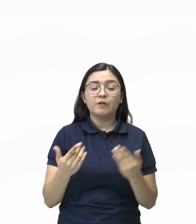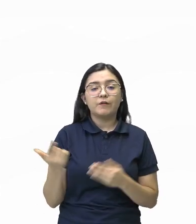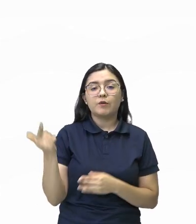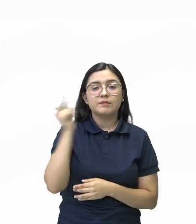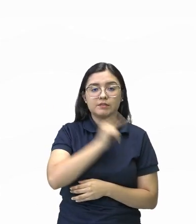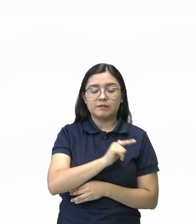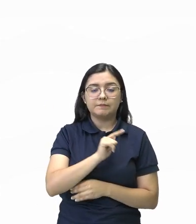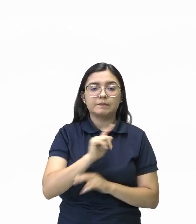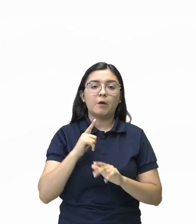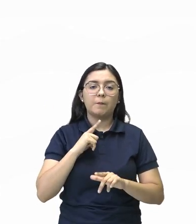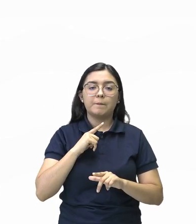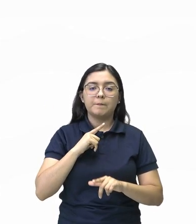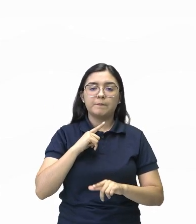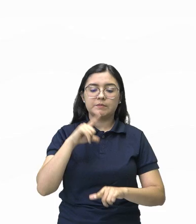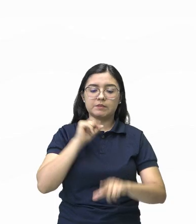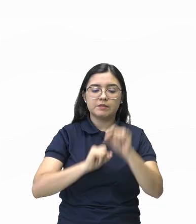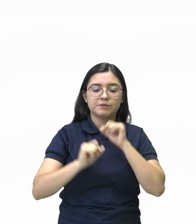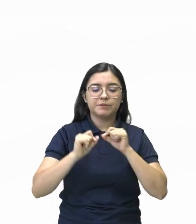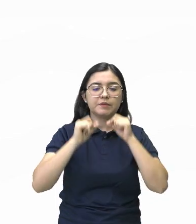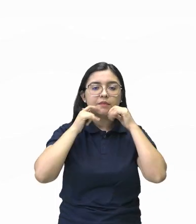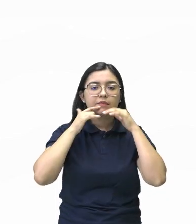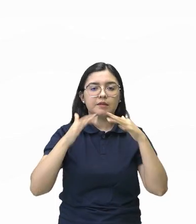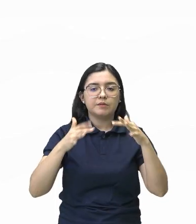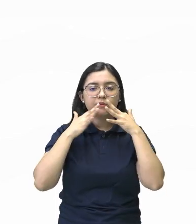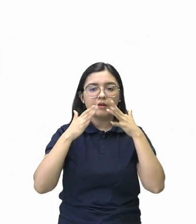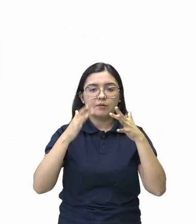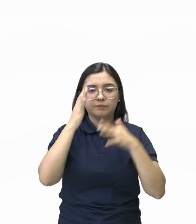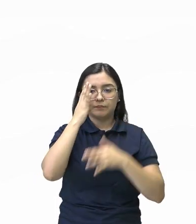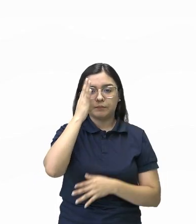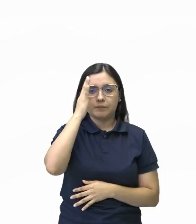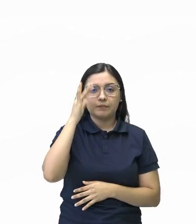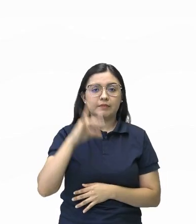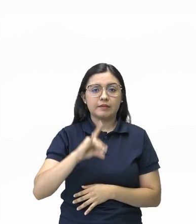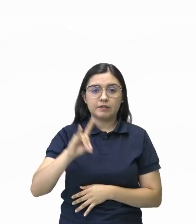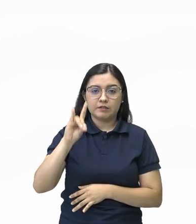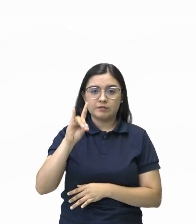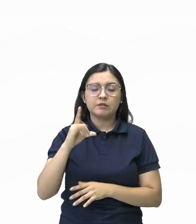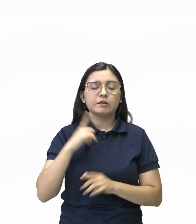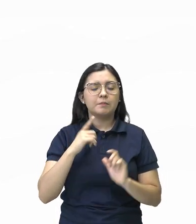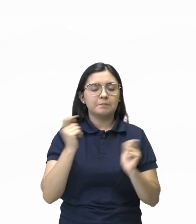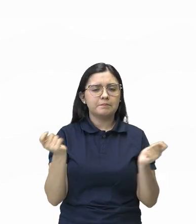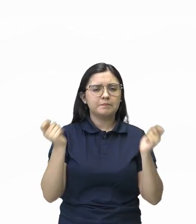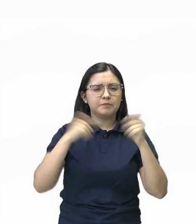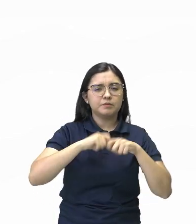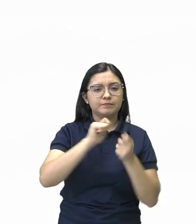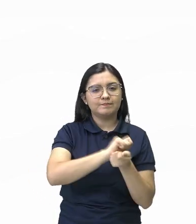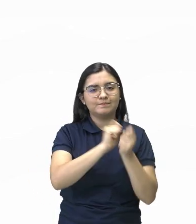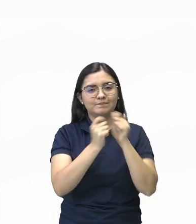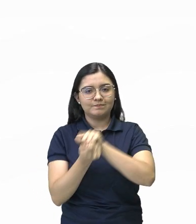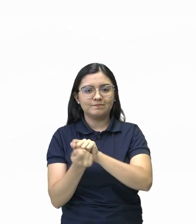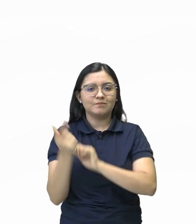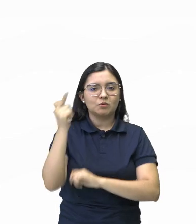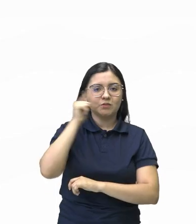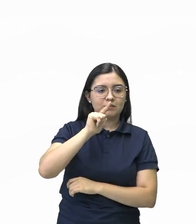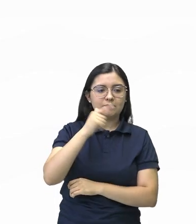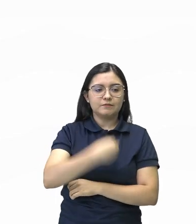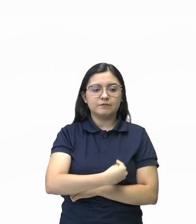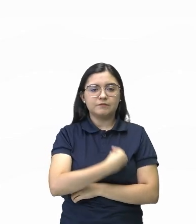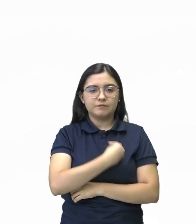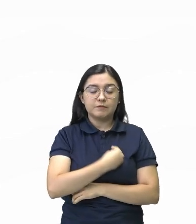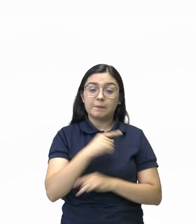natural, onde as girafas mais adaptadas vão sobreviver.